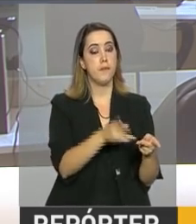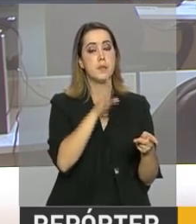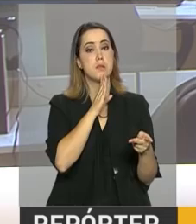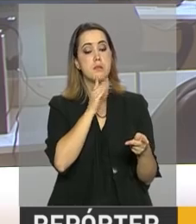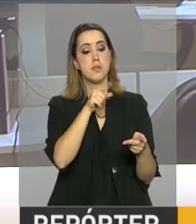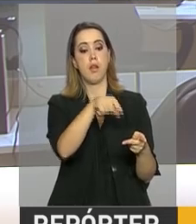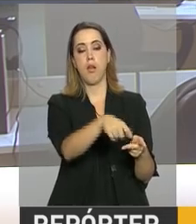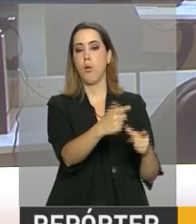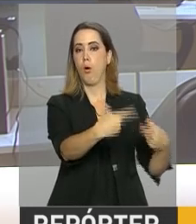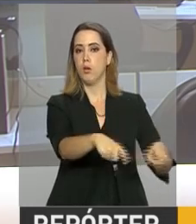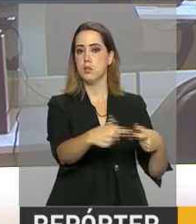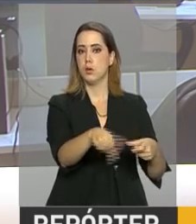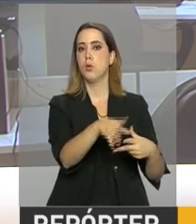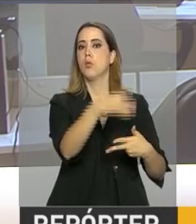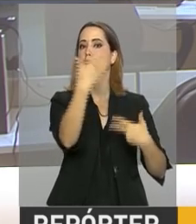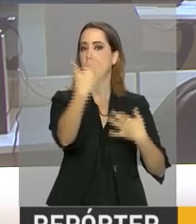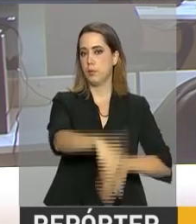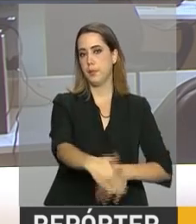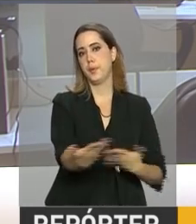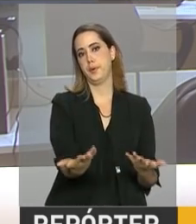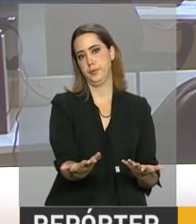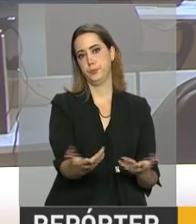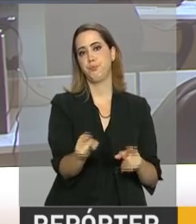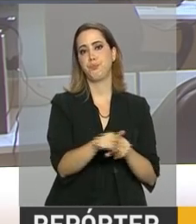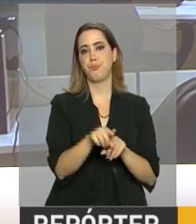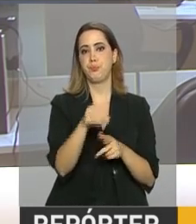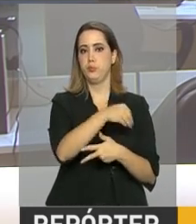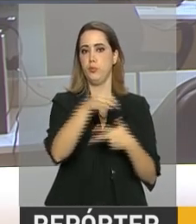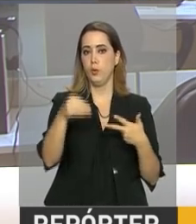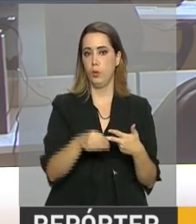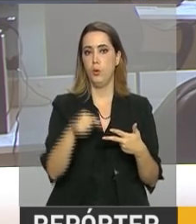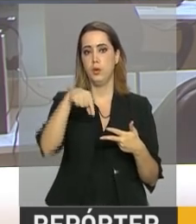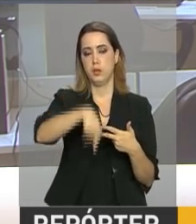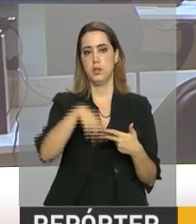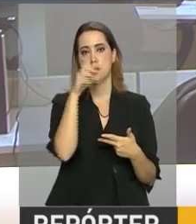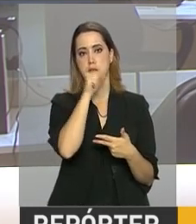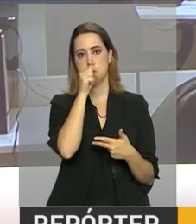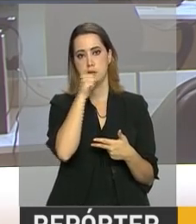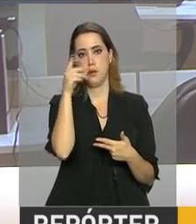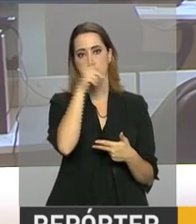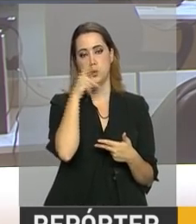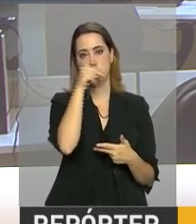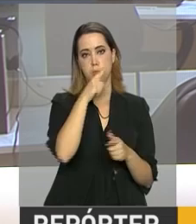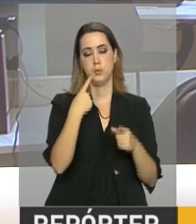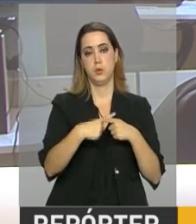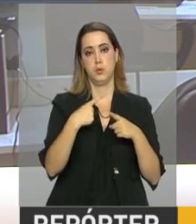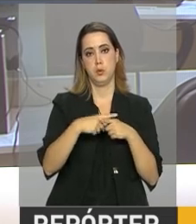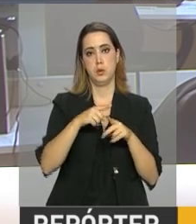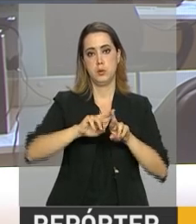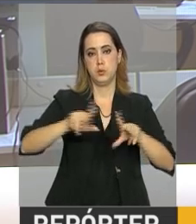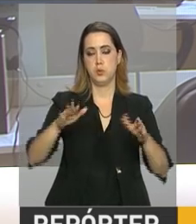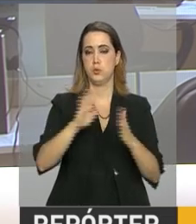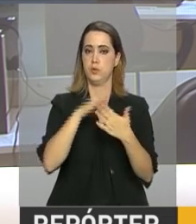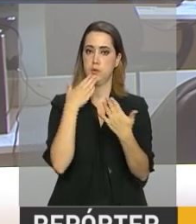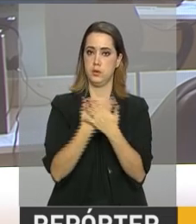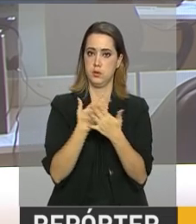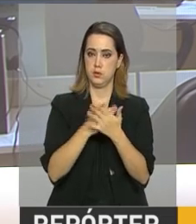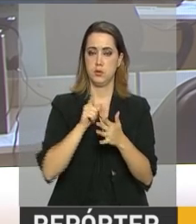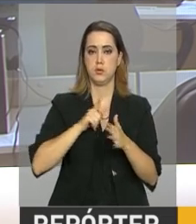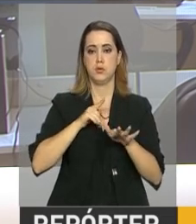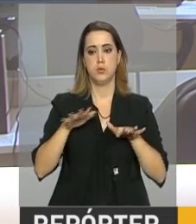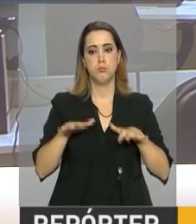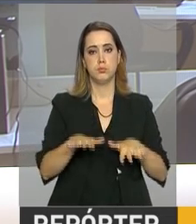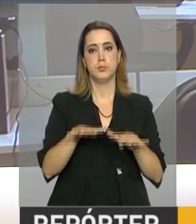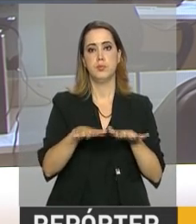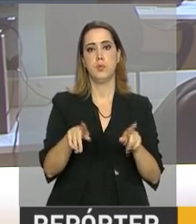o trajeto. O Enem será realizado neste fim de semana para estes candidatos, porque algumas escolas estavam ocupadas quando as provas foram